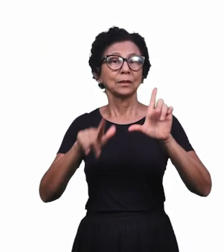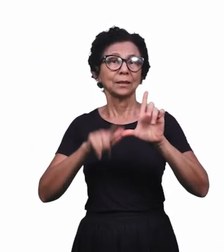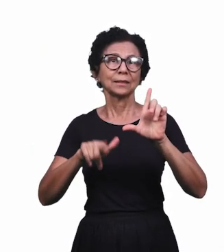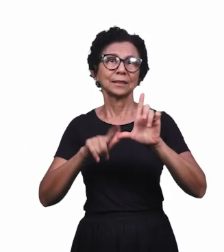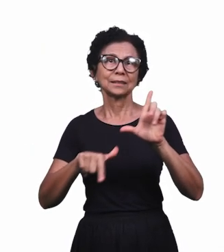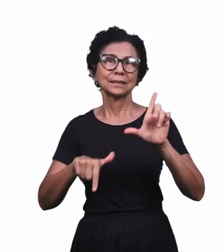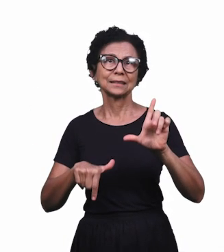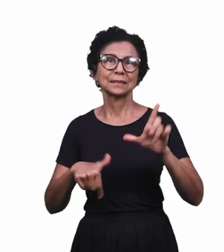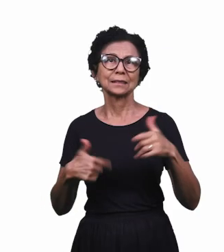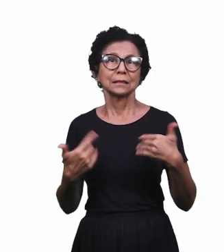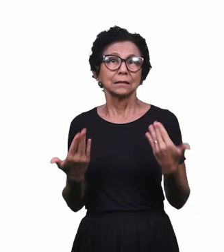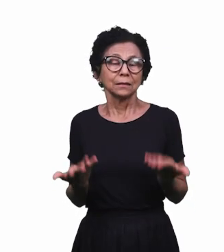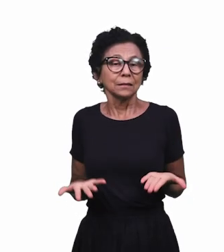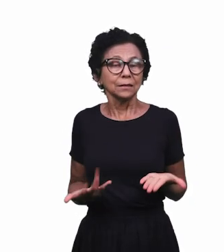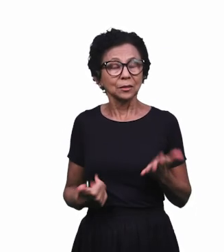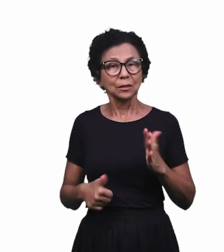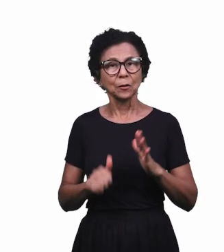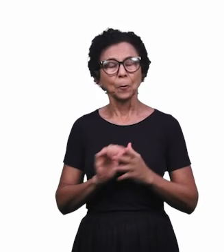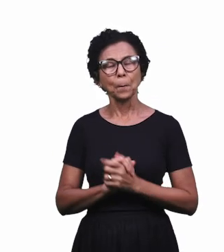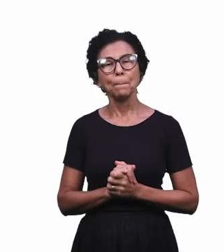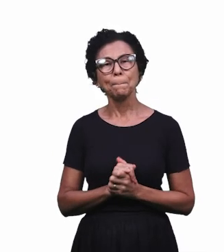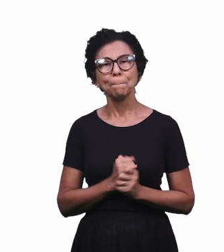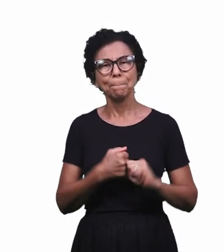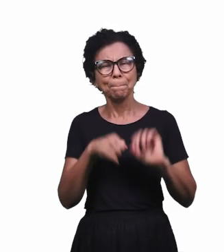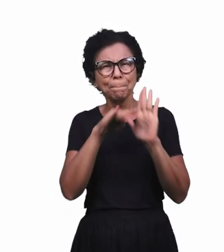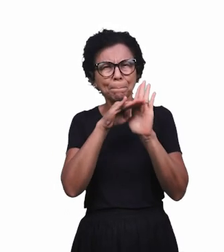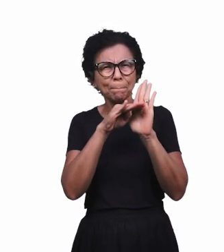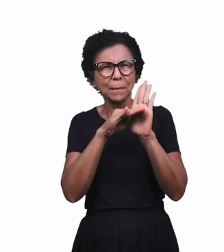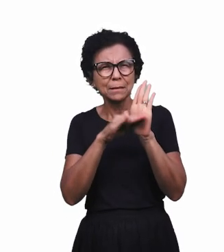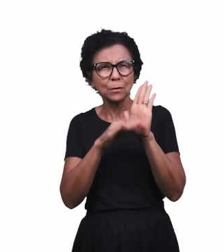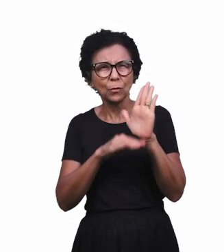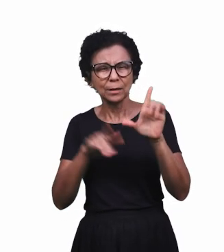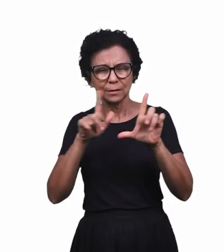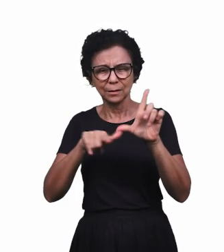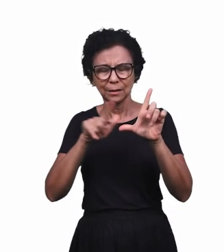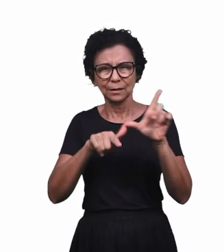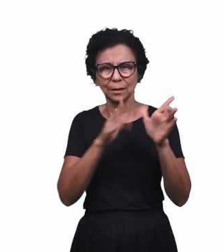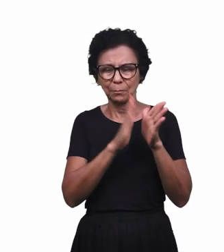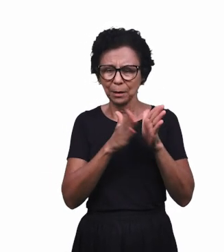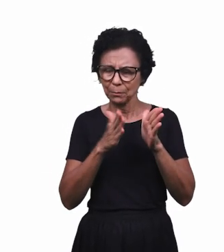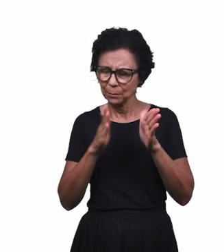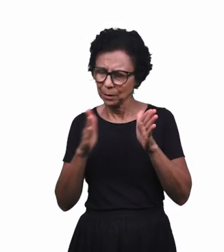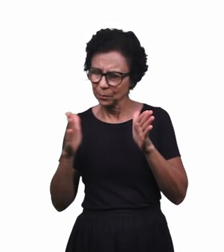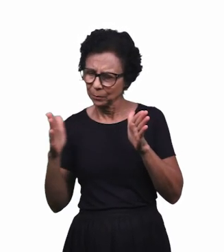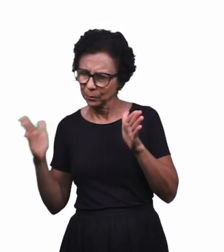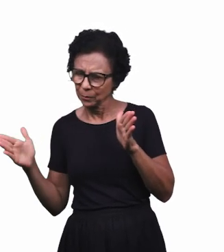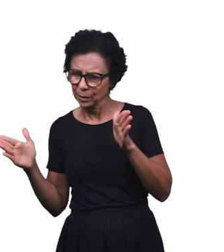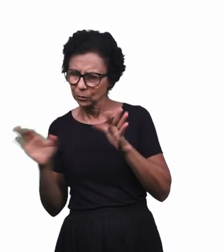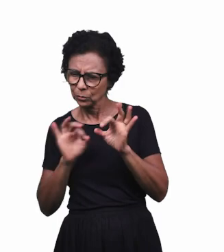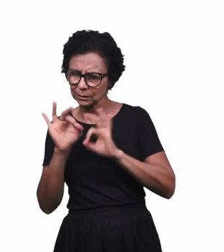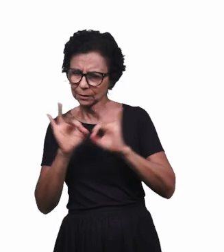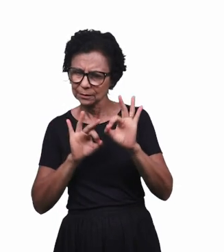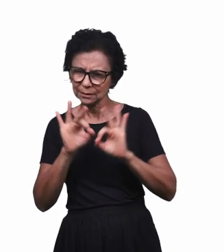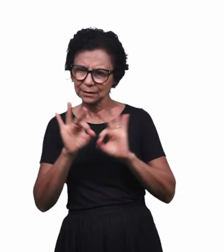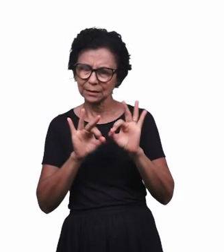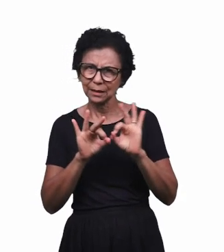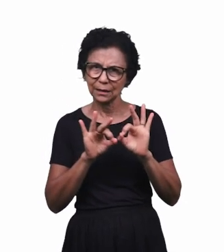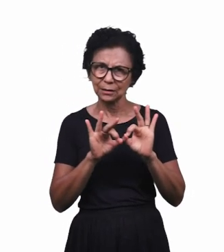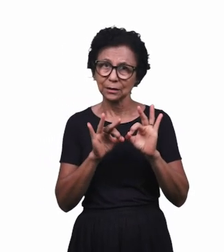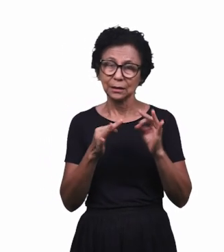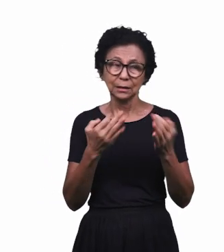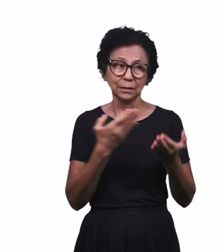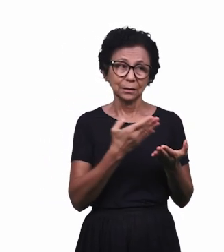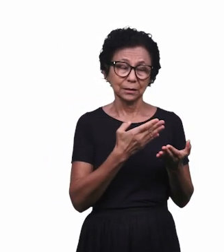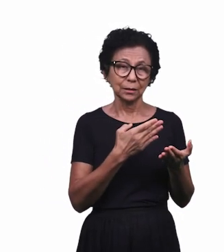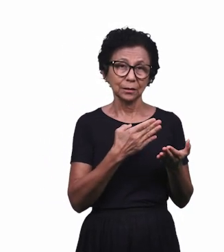há uma sequência dessas letrinhas, que é aquilo que o pastor Eduardo Rossetti ele disse, esse DNA, uma dessas fitas vai ser usada